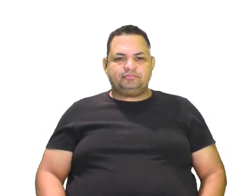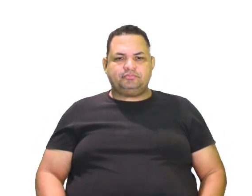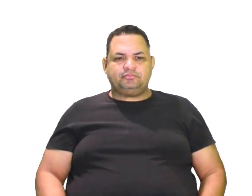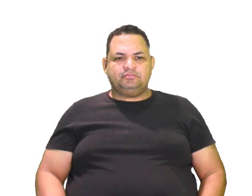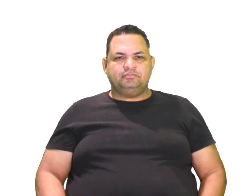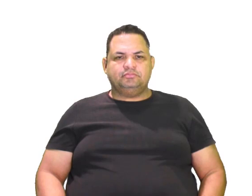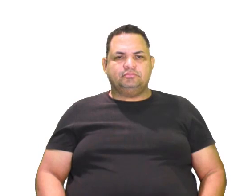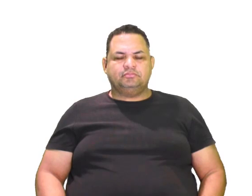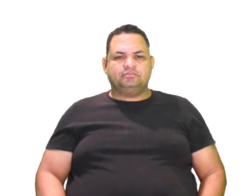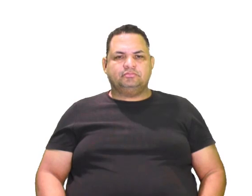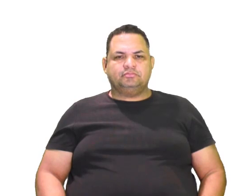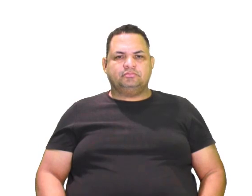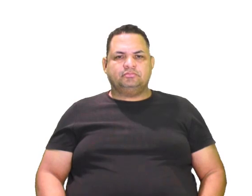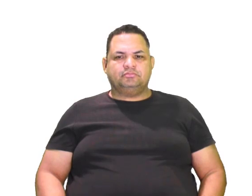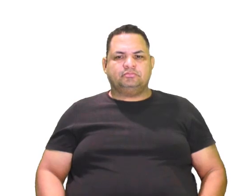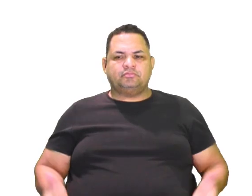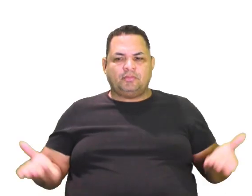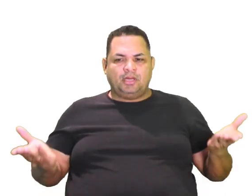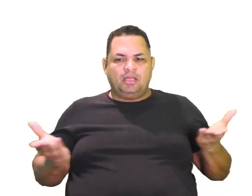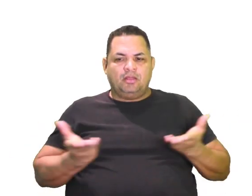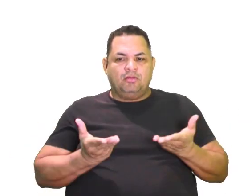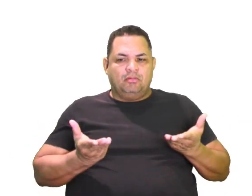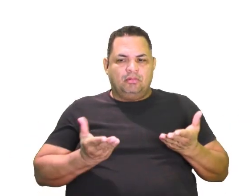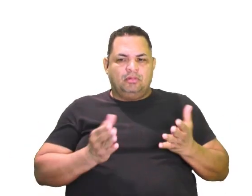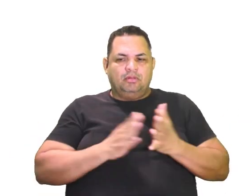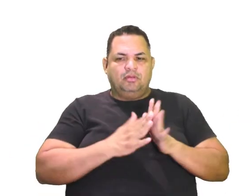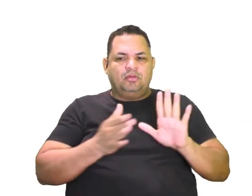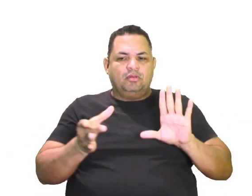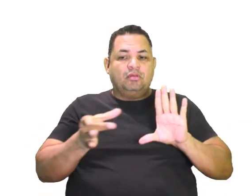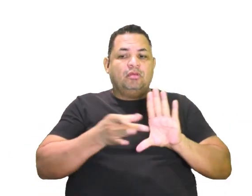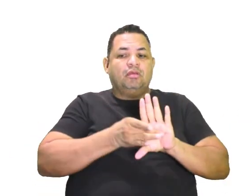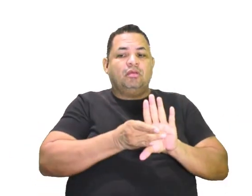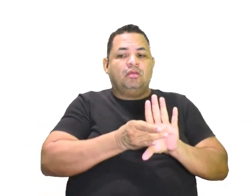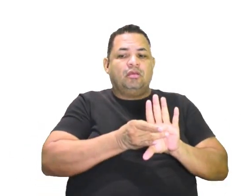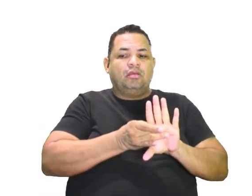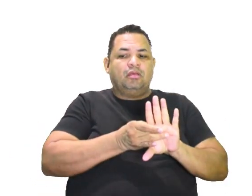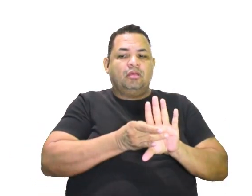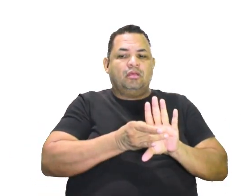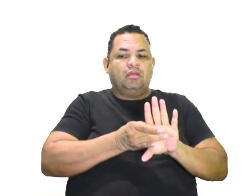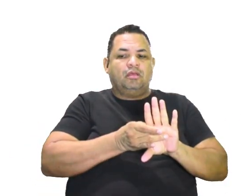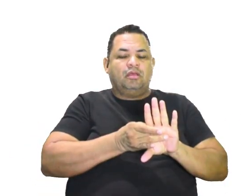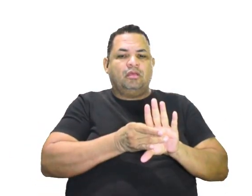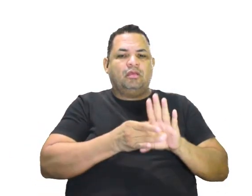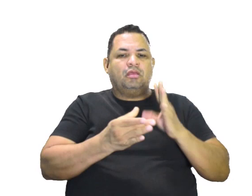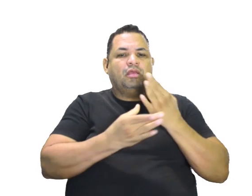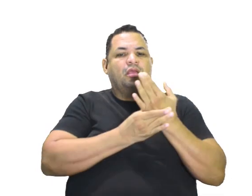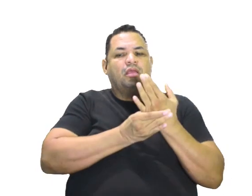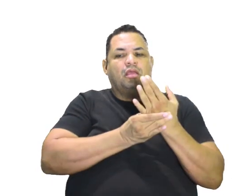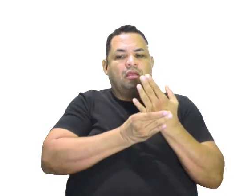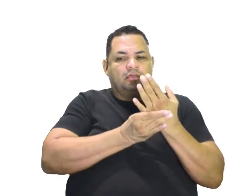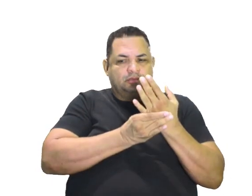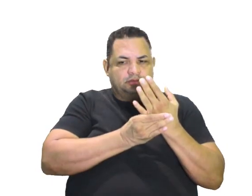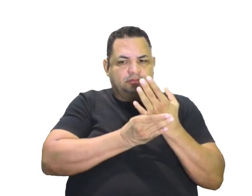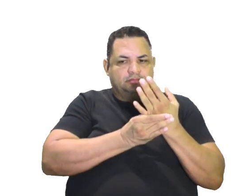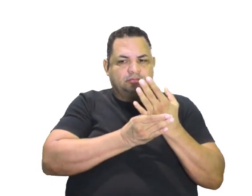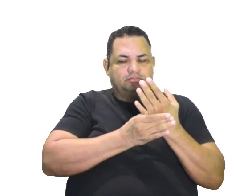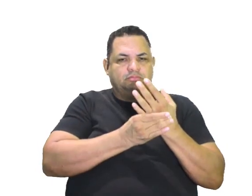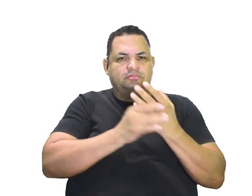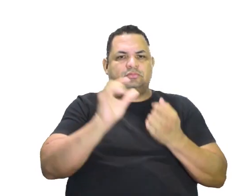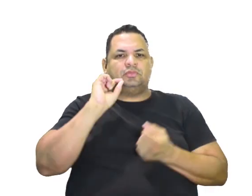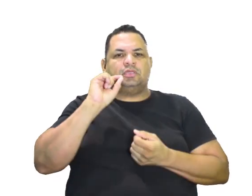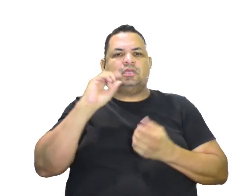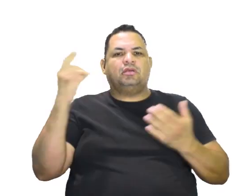seguindo aqui, chegamos então ao realismo, que é a outra tendência, né? Então o que acontece